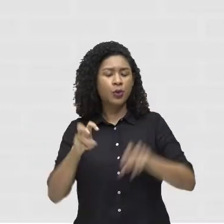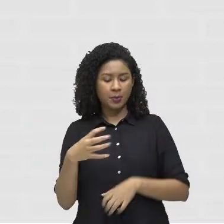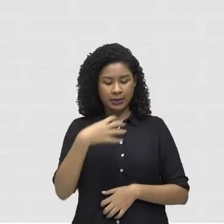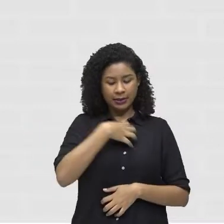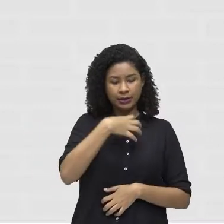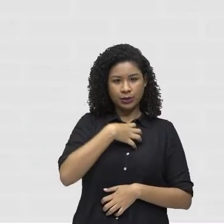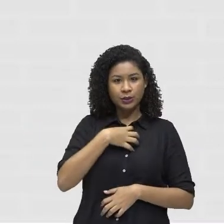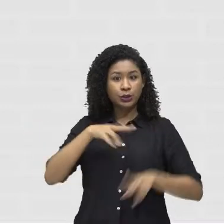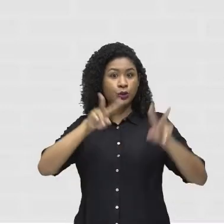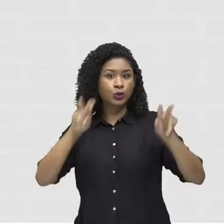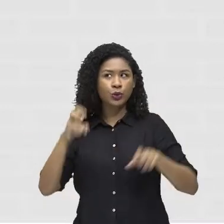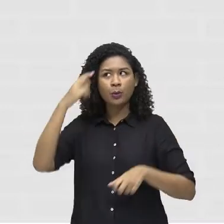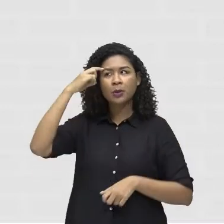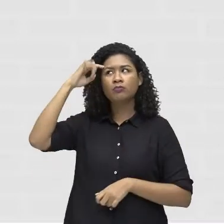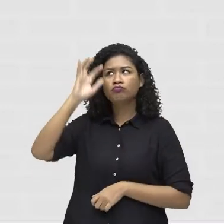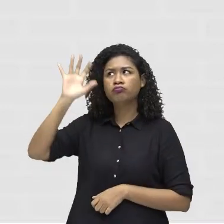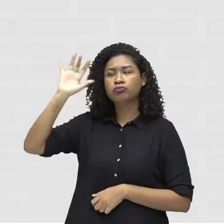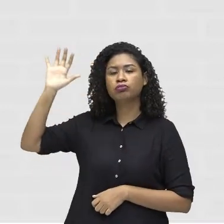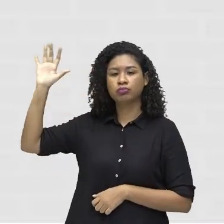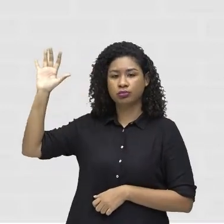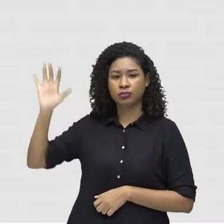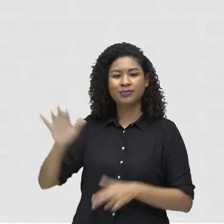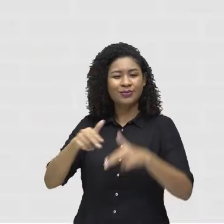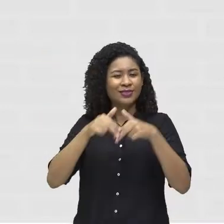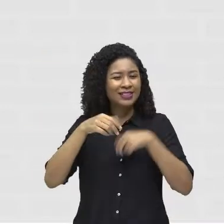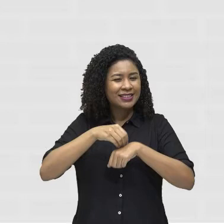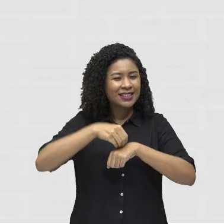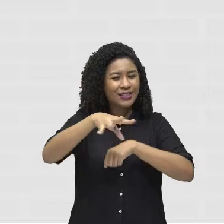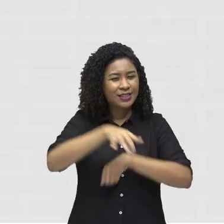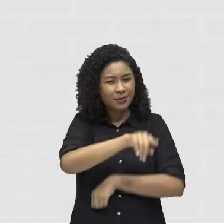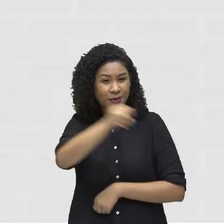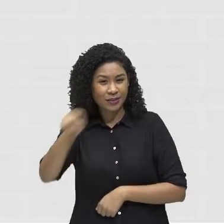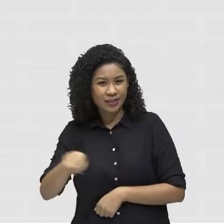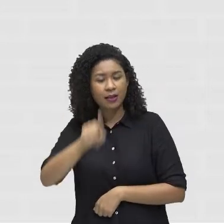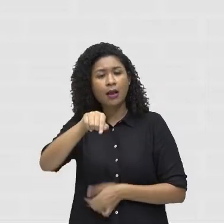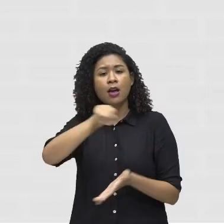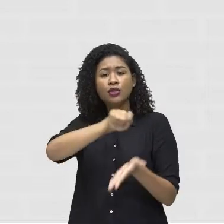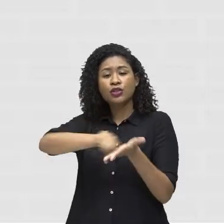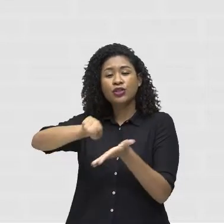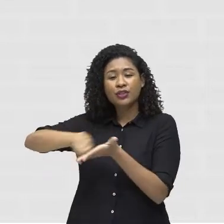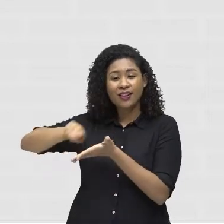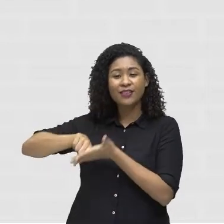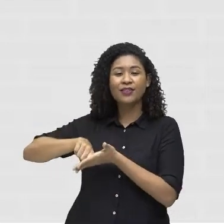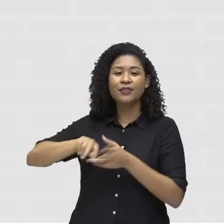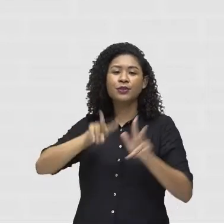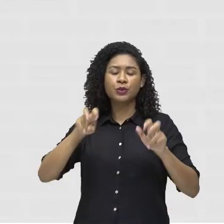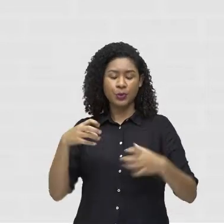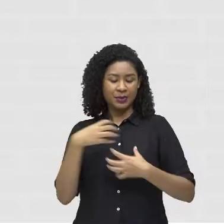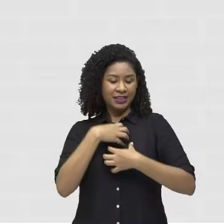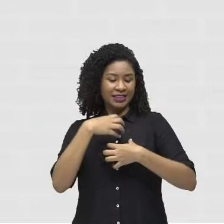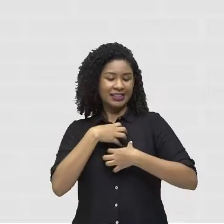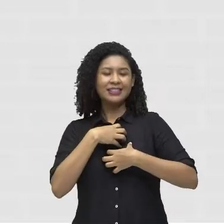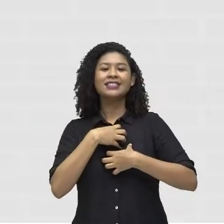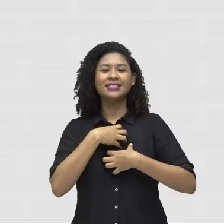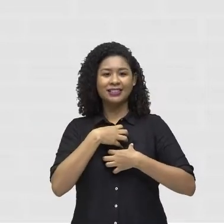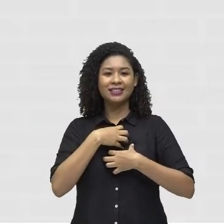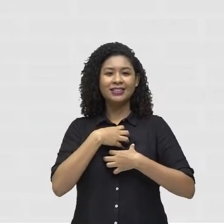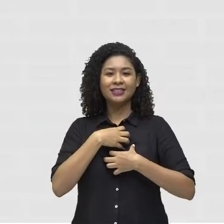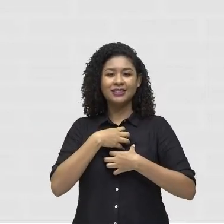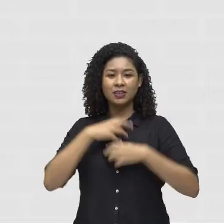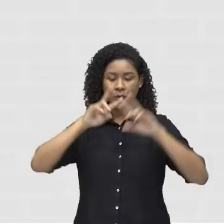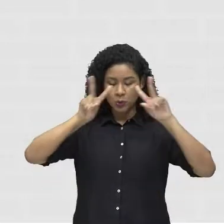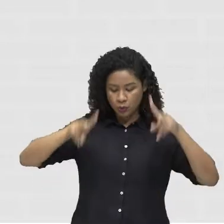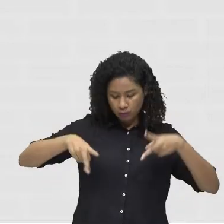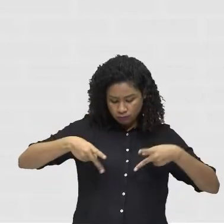gente deixa essa dica para você, que é justamente escrever, né? Escrever sobre aquilo que você sente, olhar para o seu